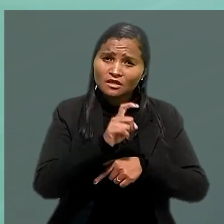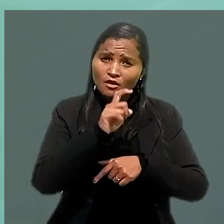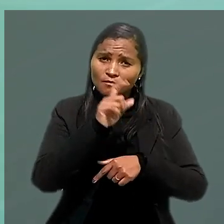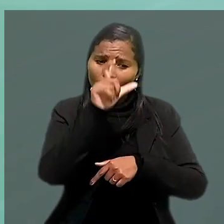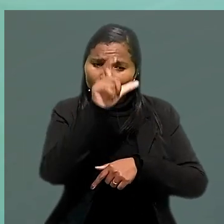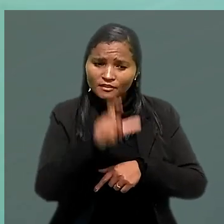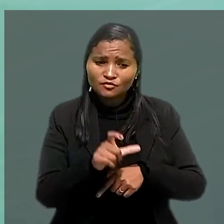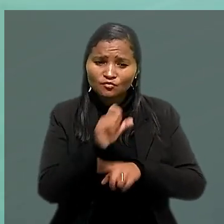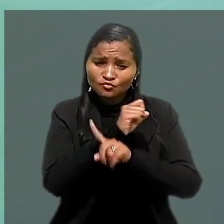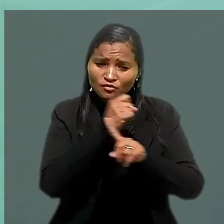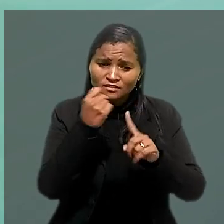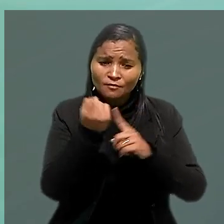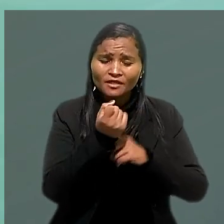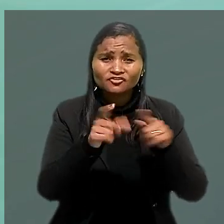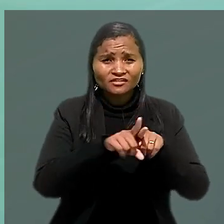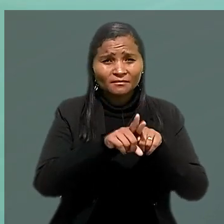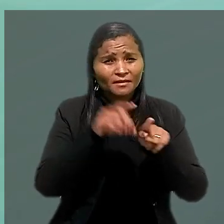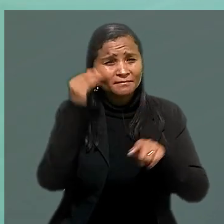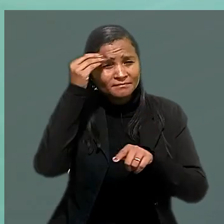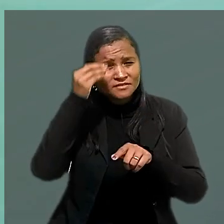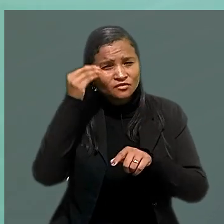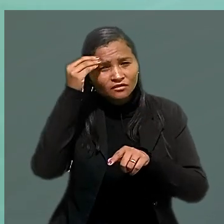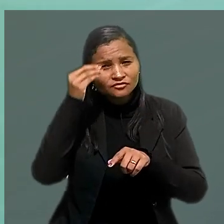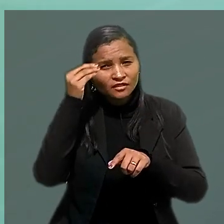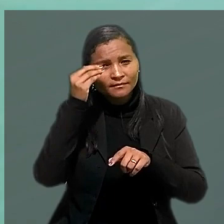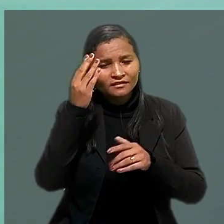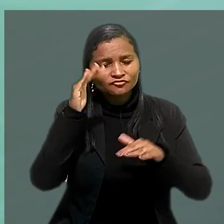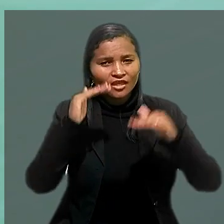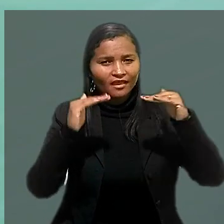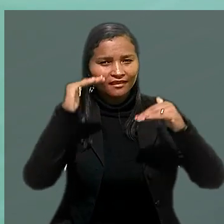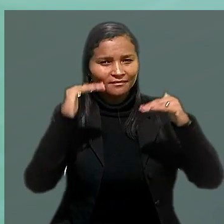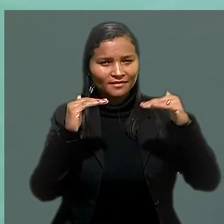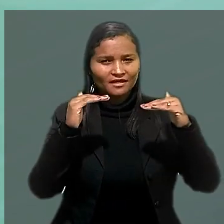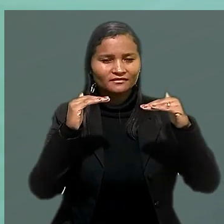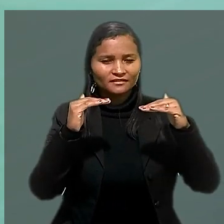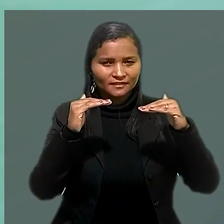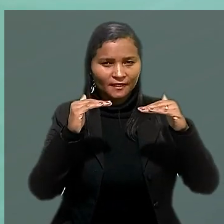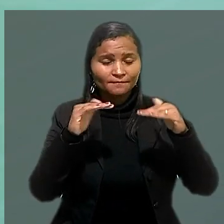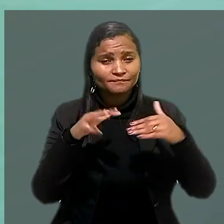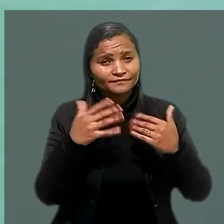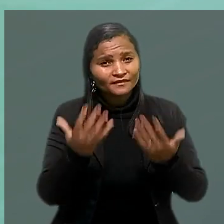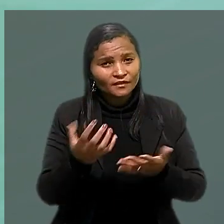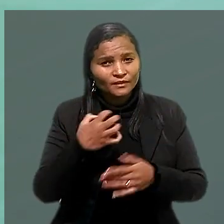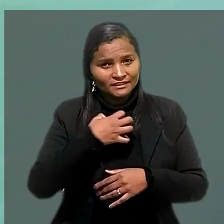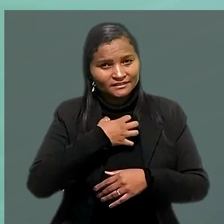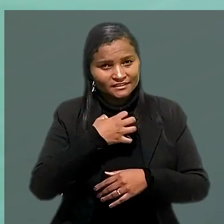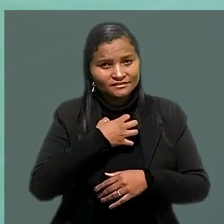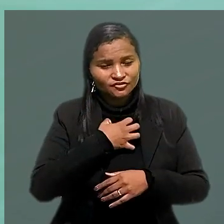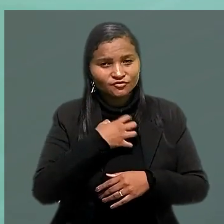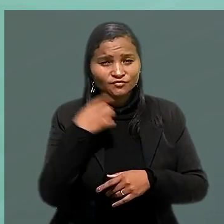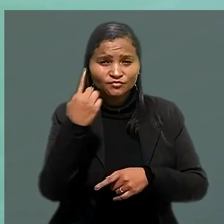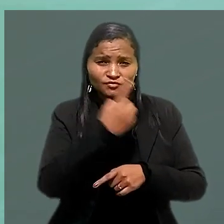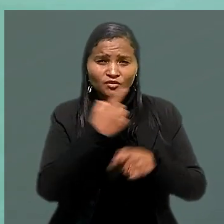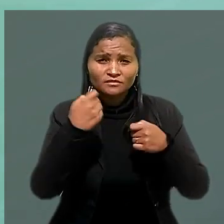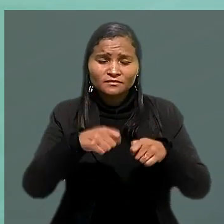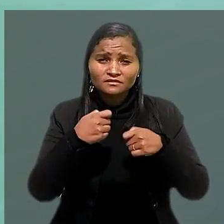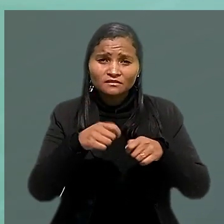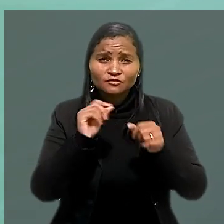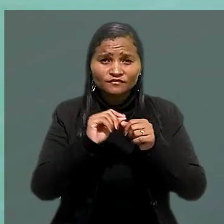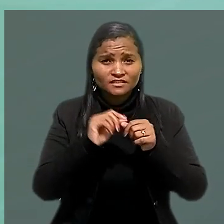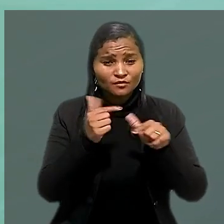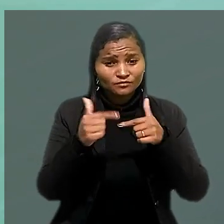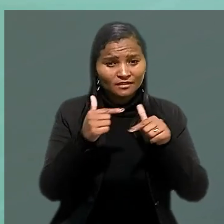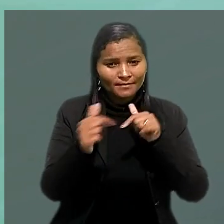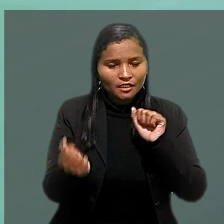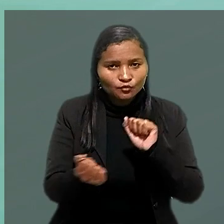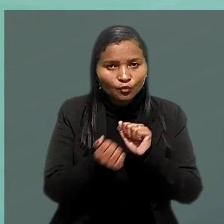pessoa socialmente e psicologicamente equilibrada. Então, nesse sentido, nós precisamos fazer